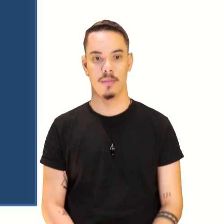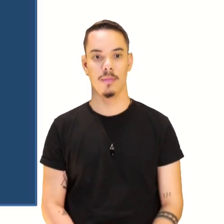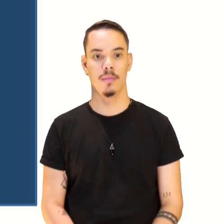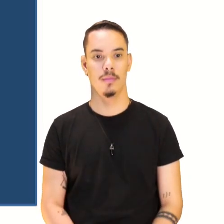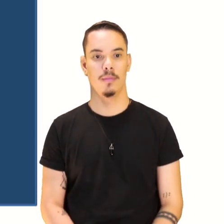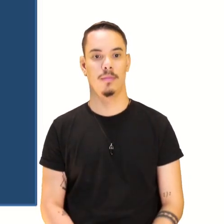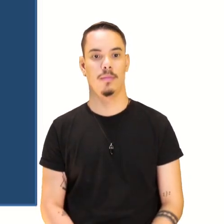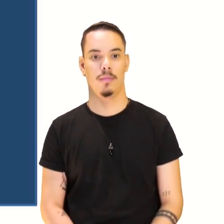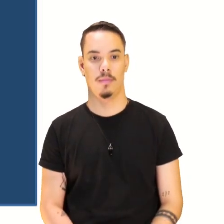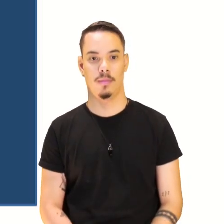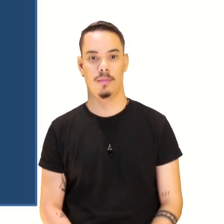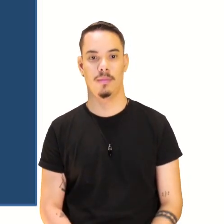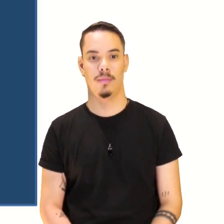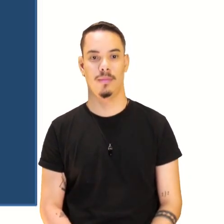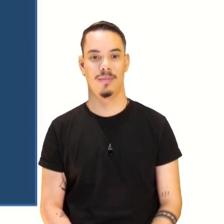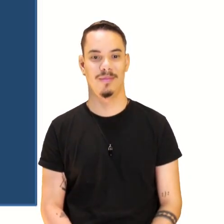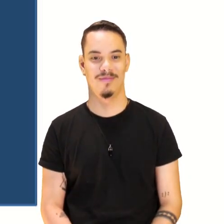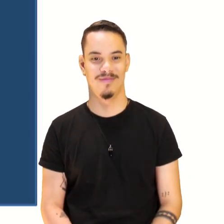né